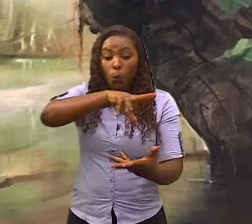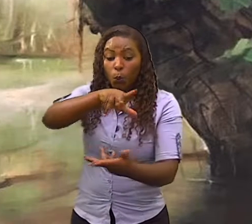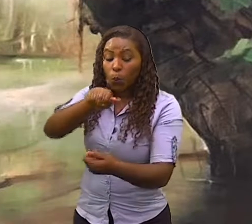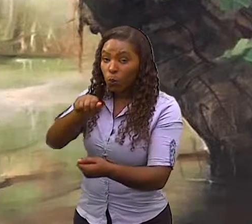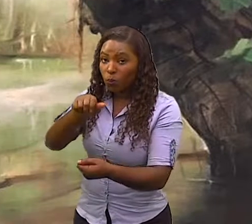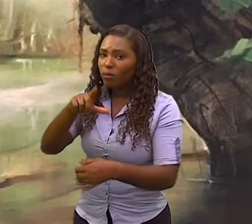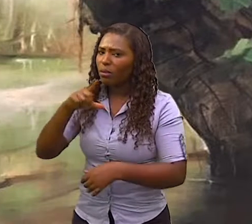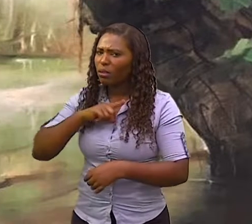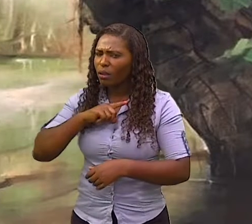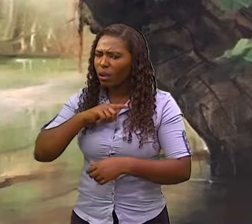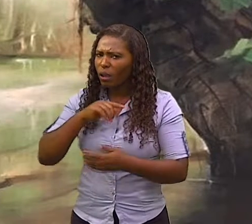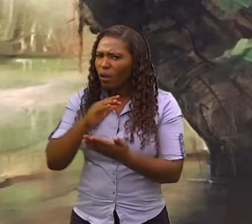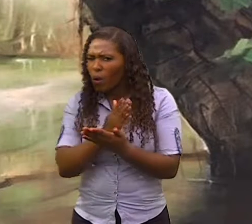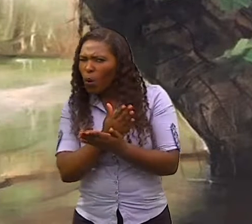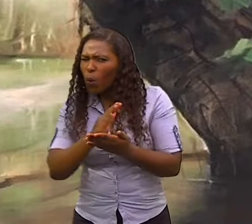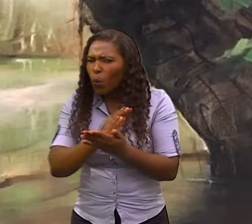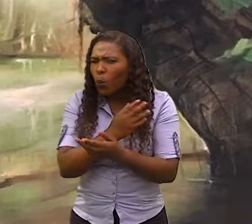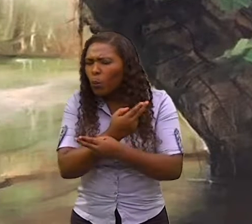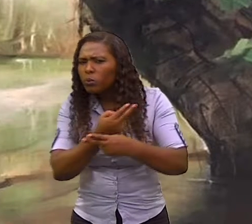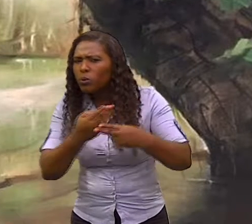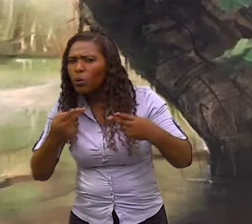foi construído pelo ser humano.